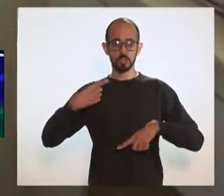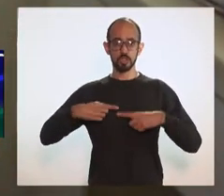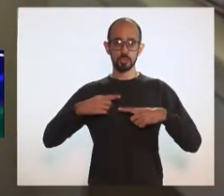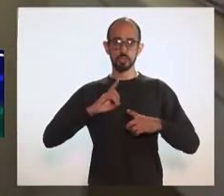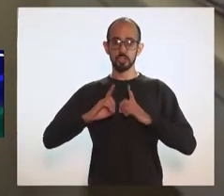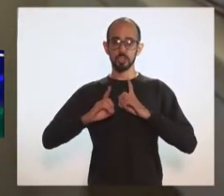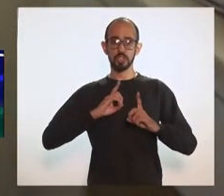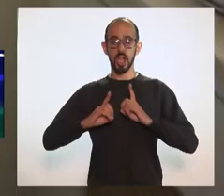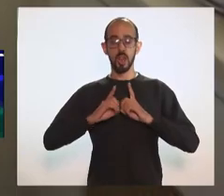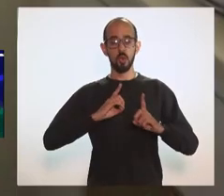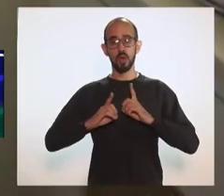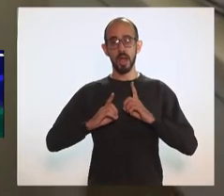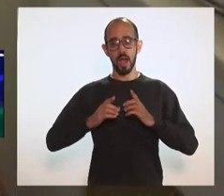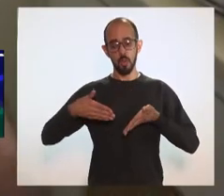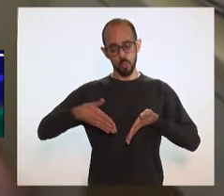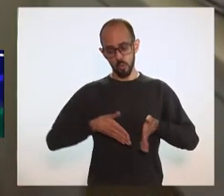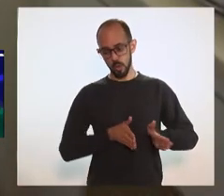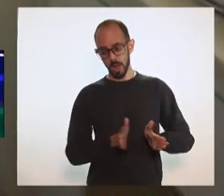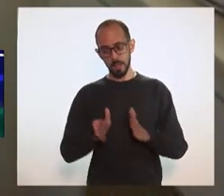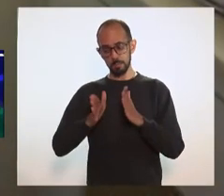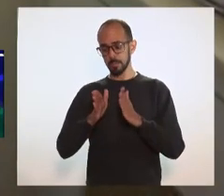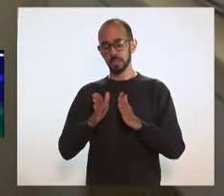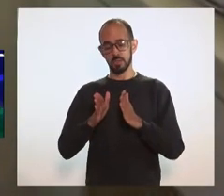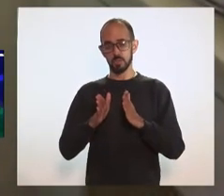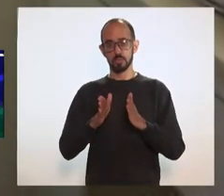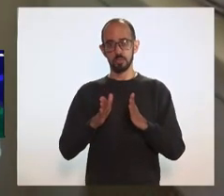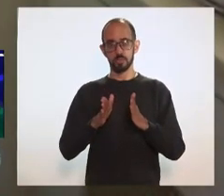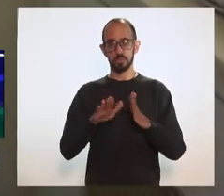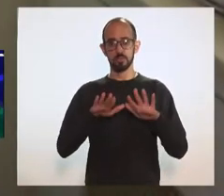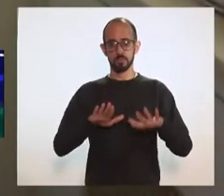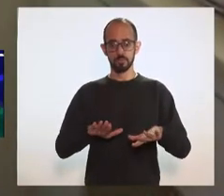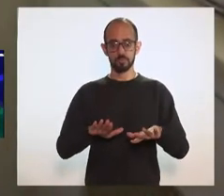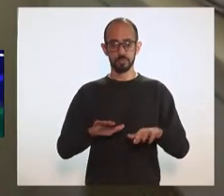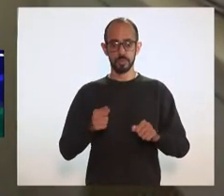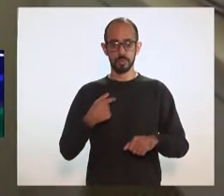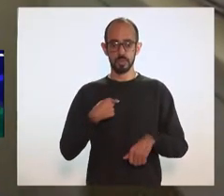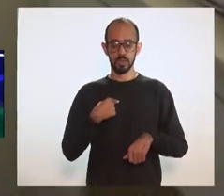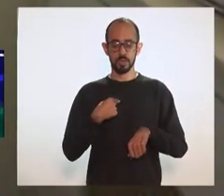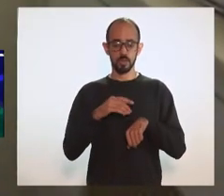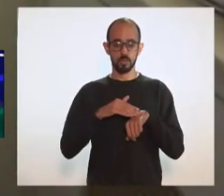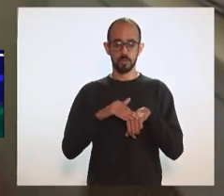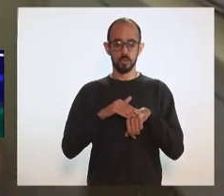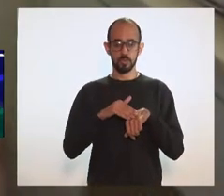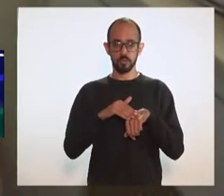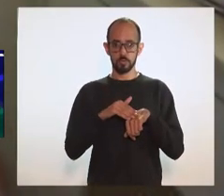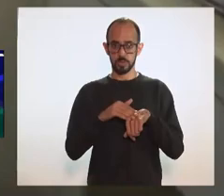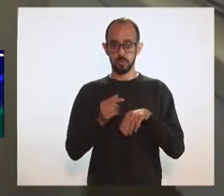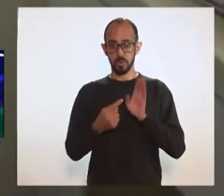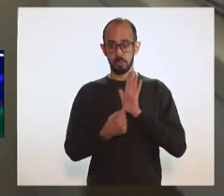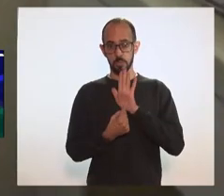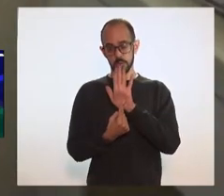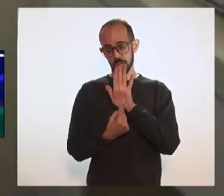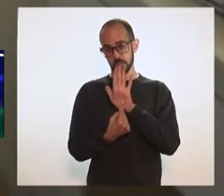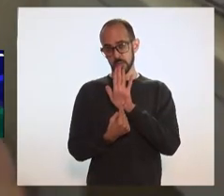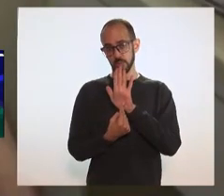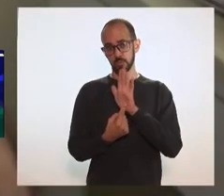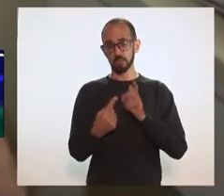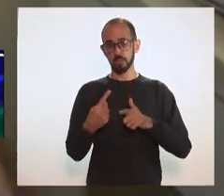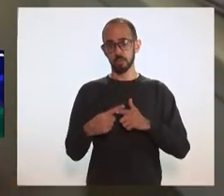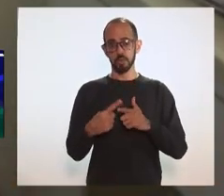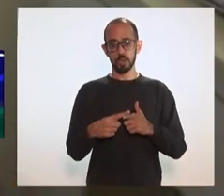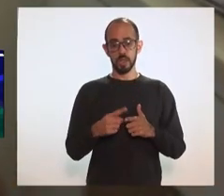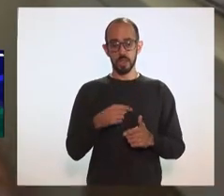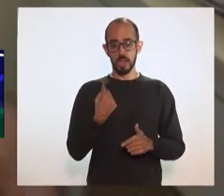caminho comum a favor do Estado. Mas eu fiz questão de discutir, senhor presidente, porque a nossa premissa, que é a